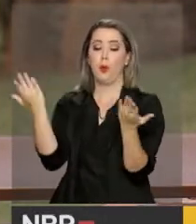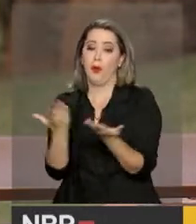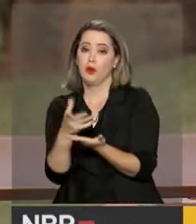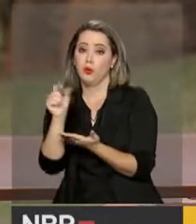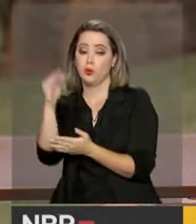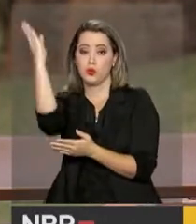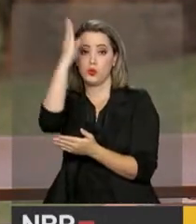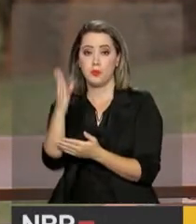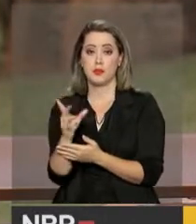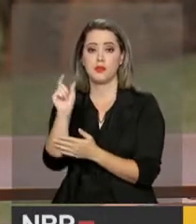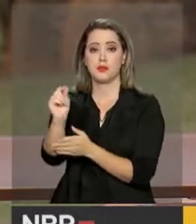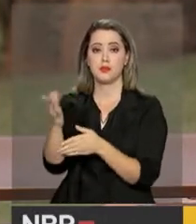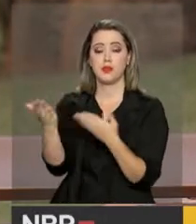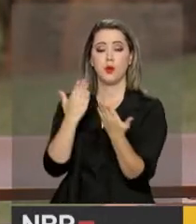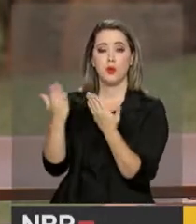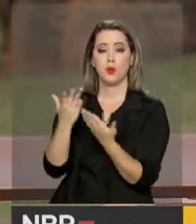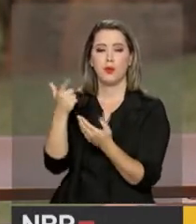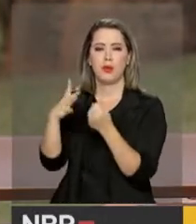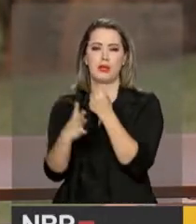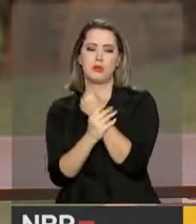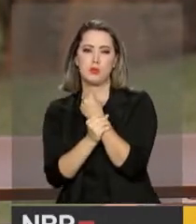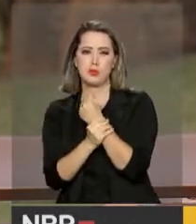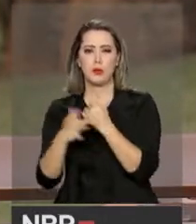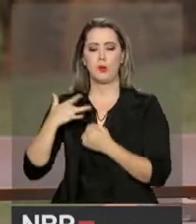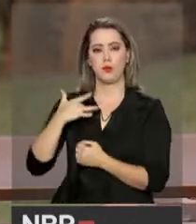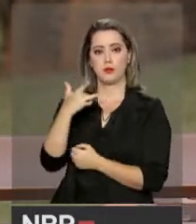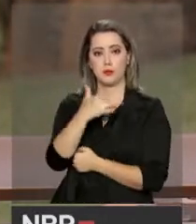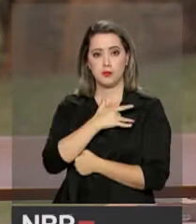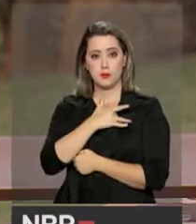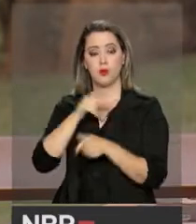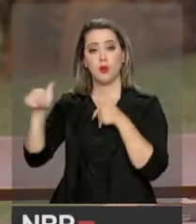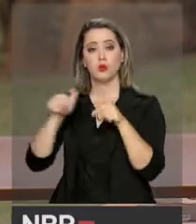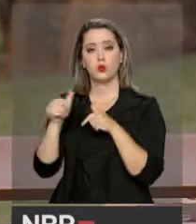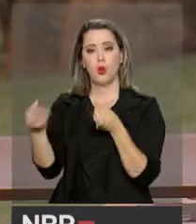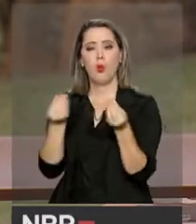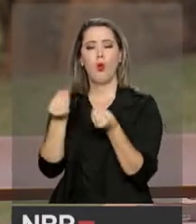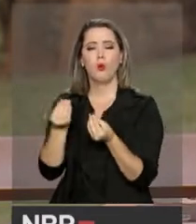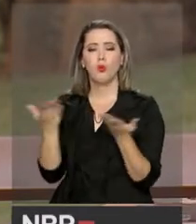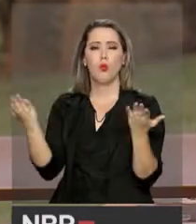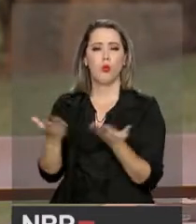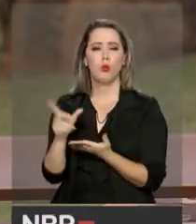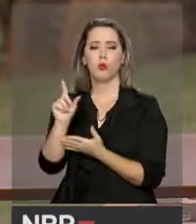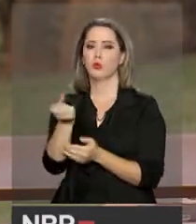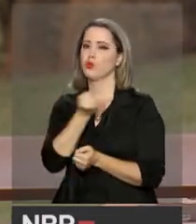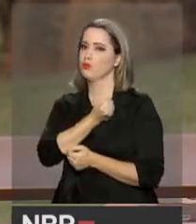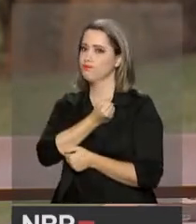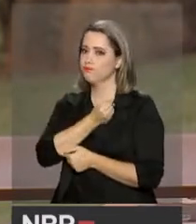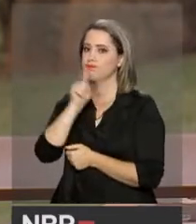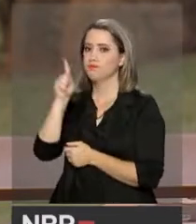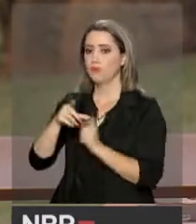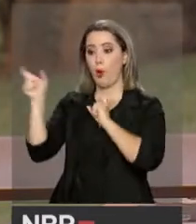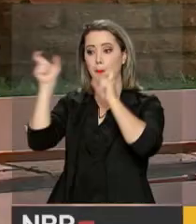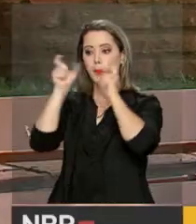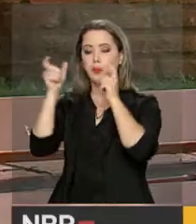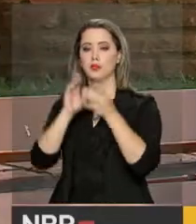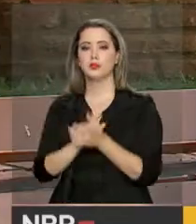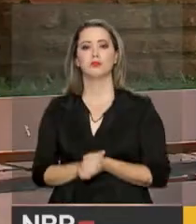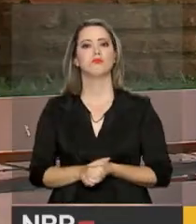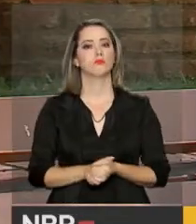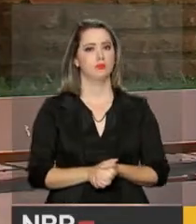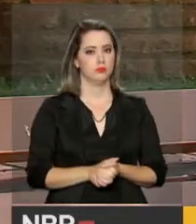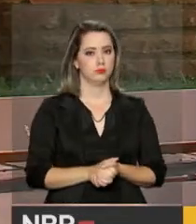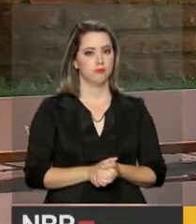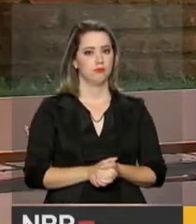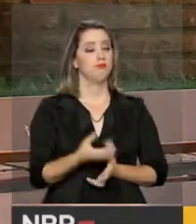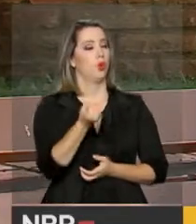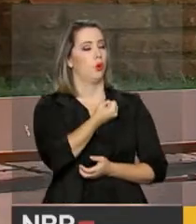situação do país em relação à segurança e saúde no trabalho. Como está o cenário? Os dados são realmente alarmantes? Os dados